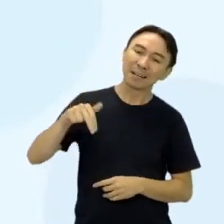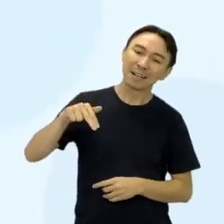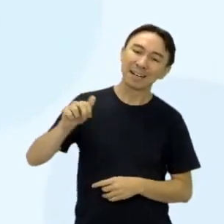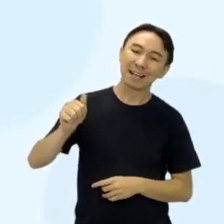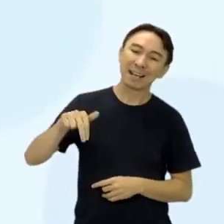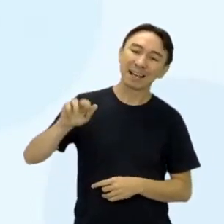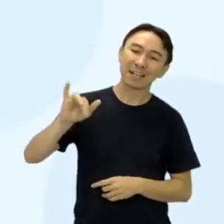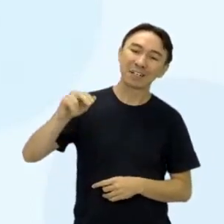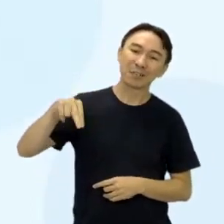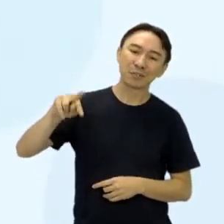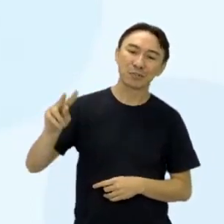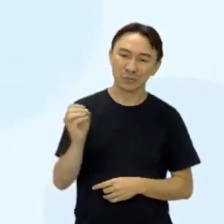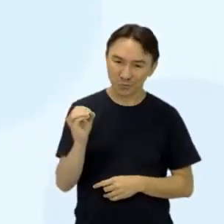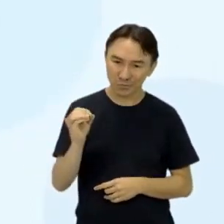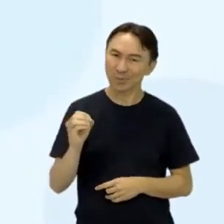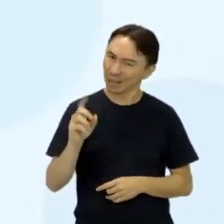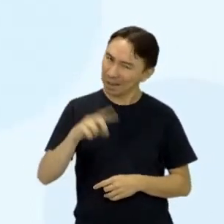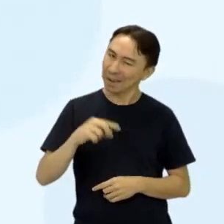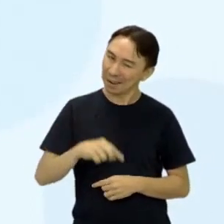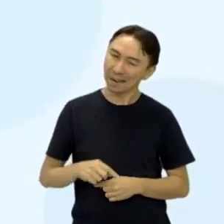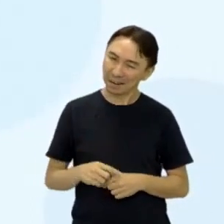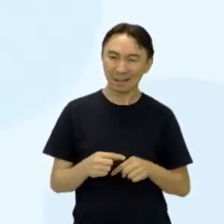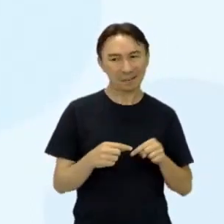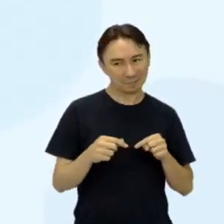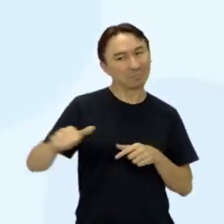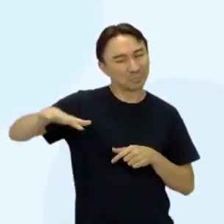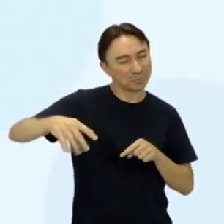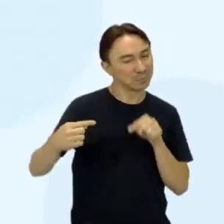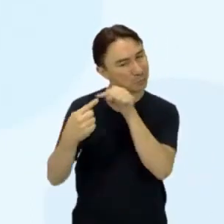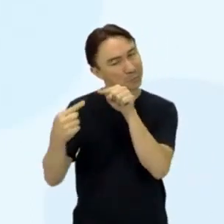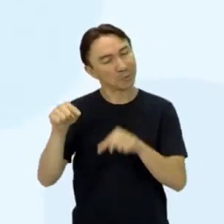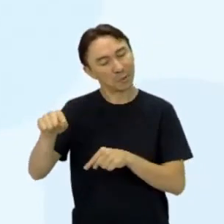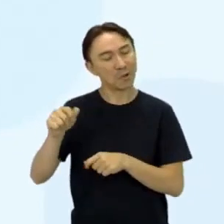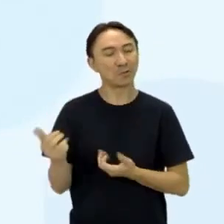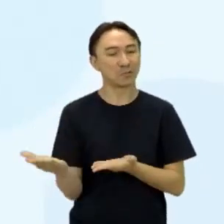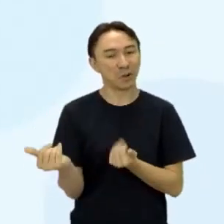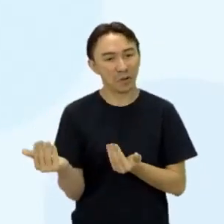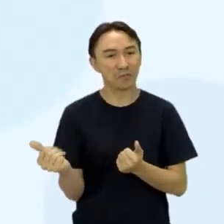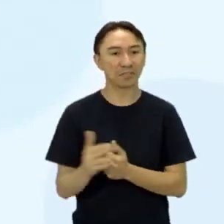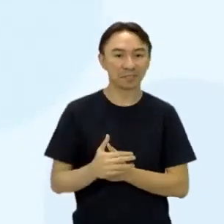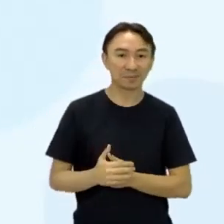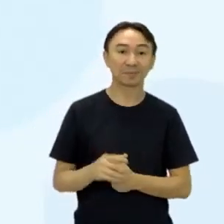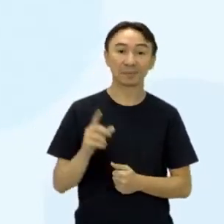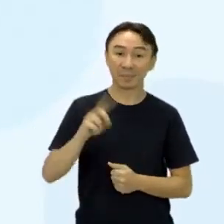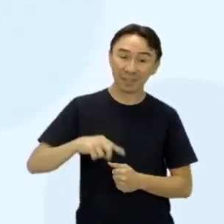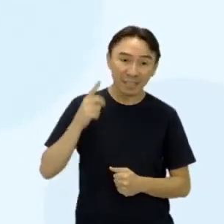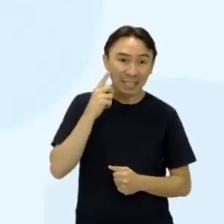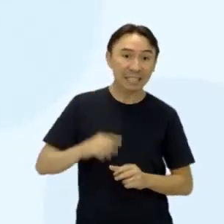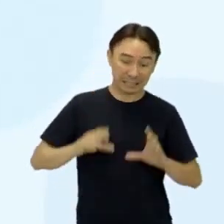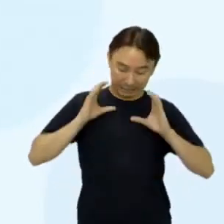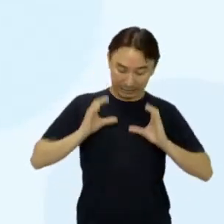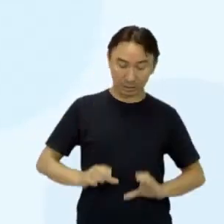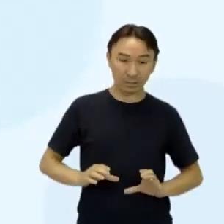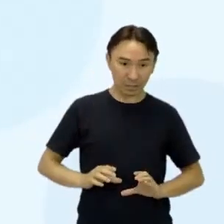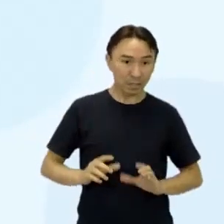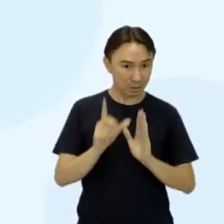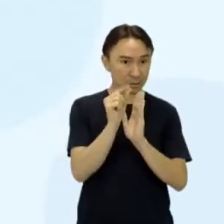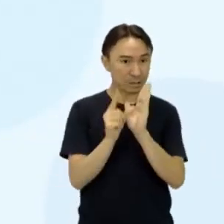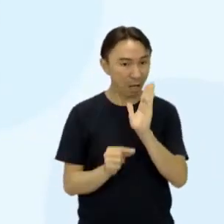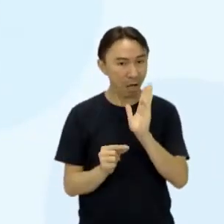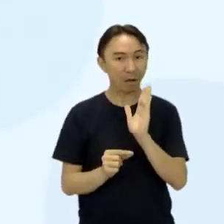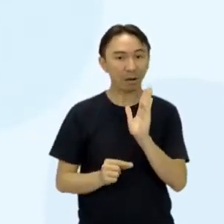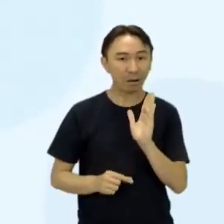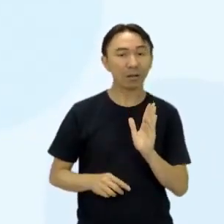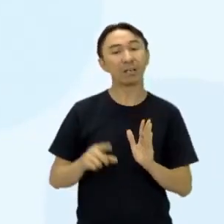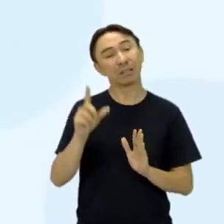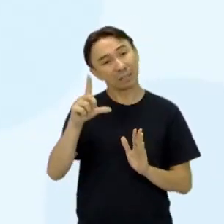que acontece? Lá, ele até coloca que a cidadania digital, assim como no nosso mundo desplugado, né? Ela tem como base